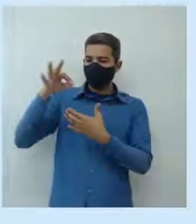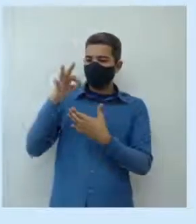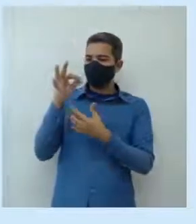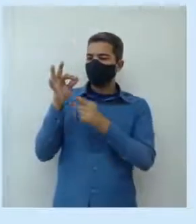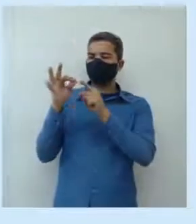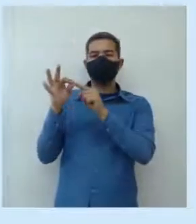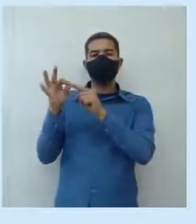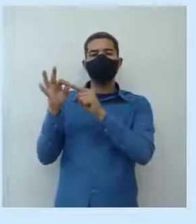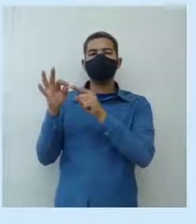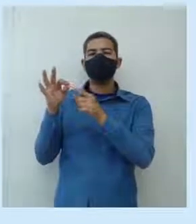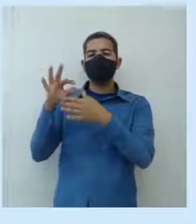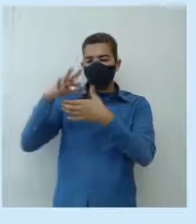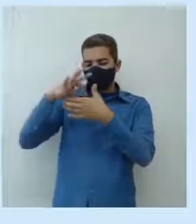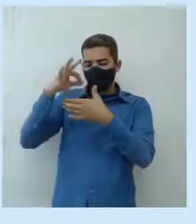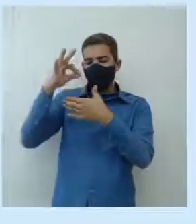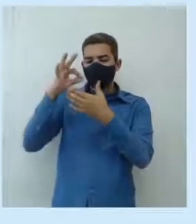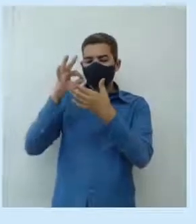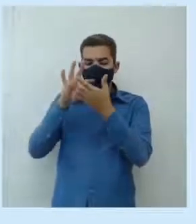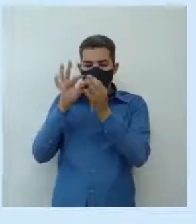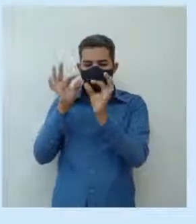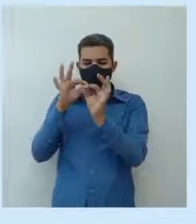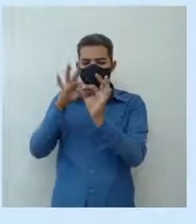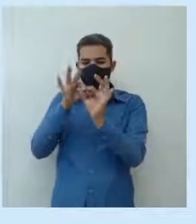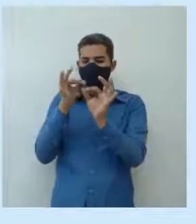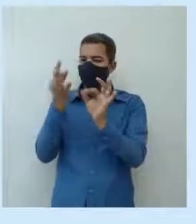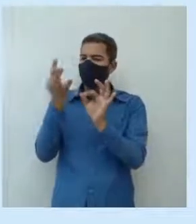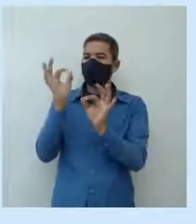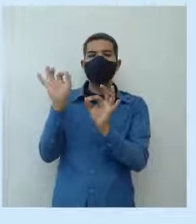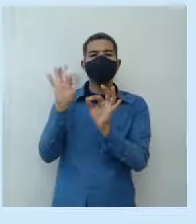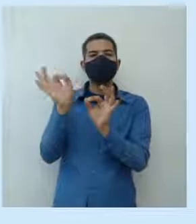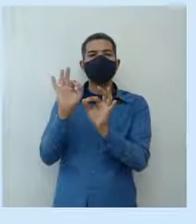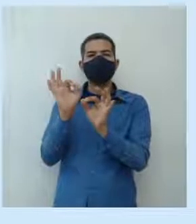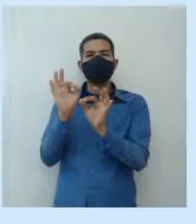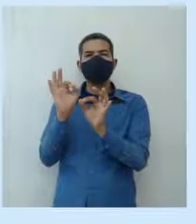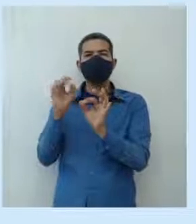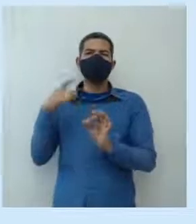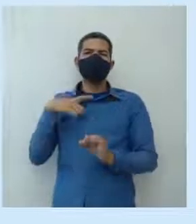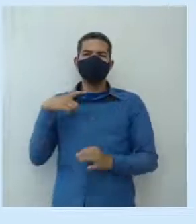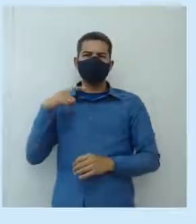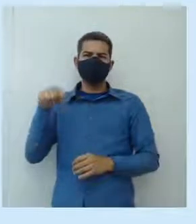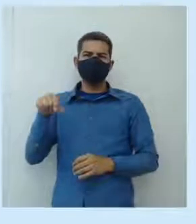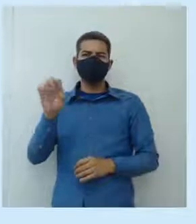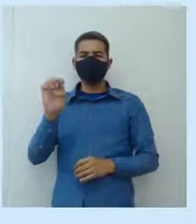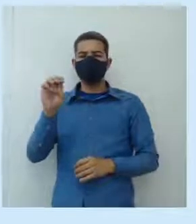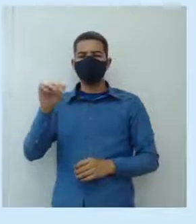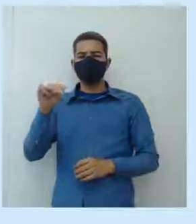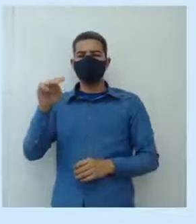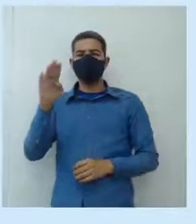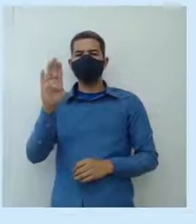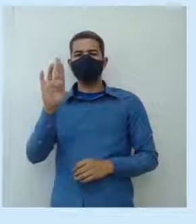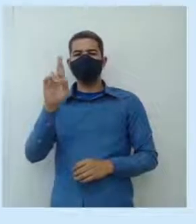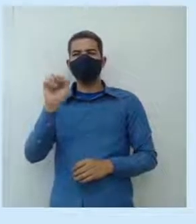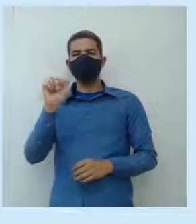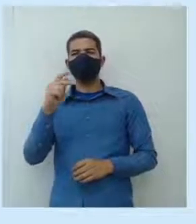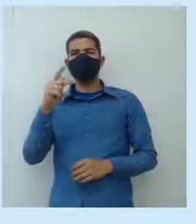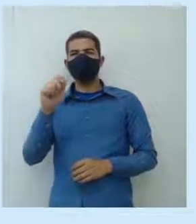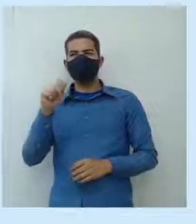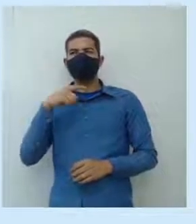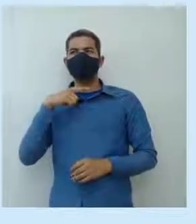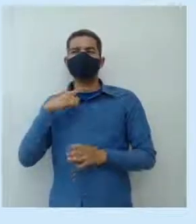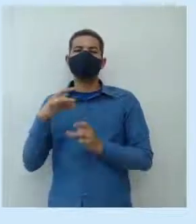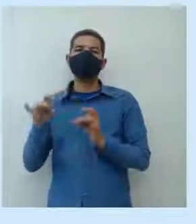comprar, né? Aqui a gente tem a questão da Embrapa, né? A Embrapa ela vende muitos dessas sementes, que